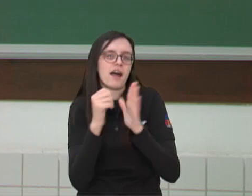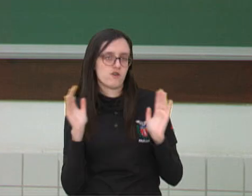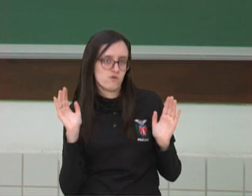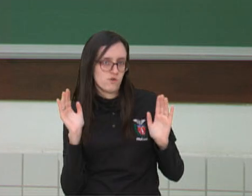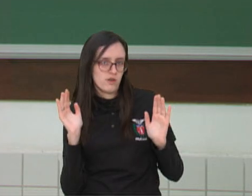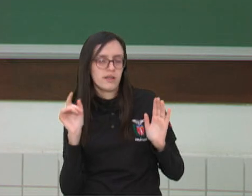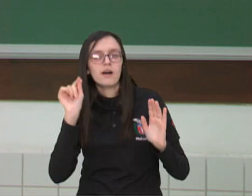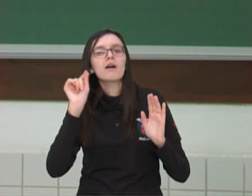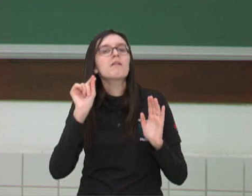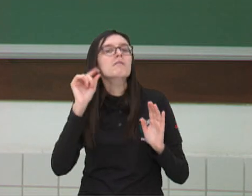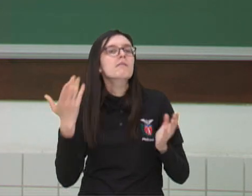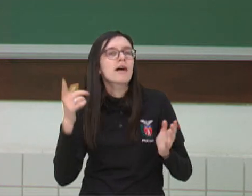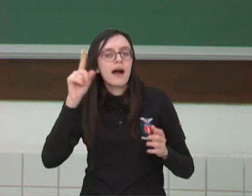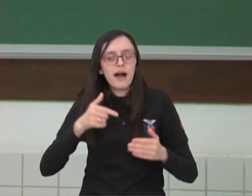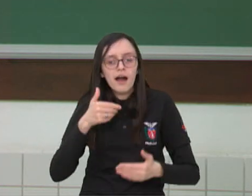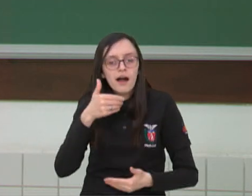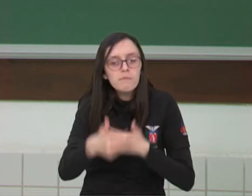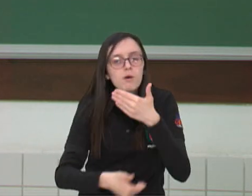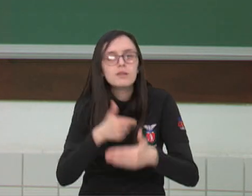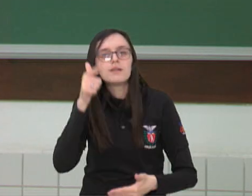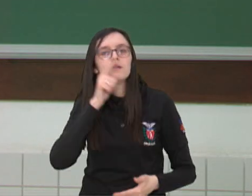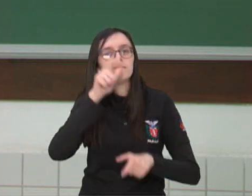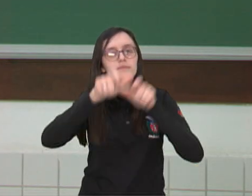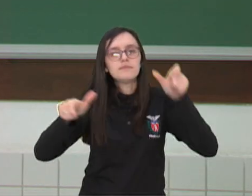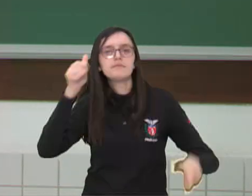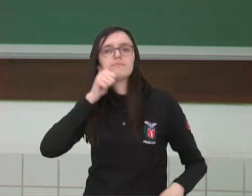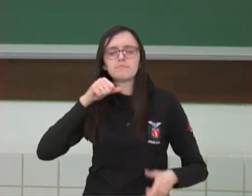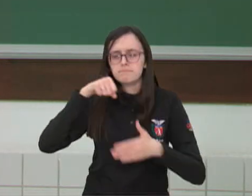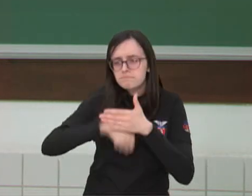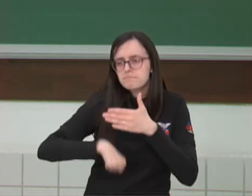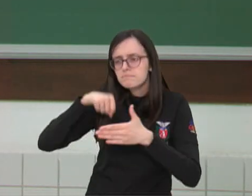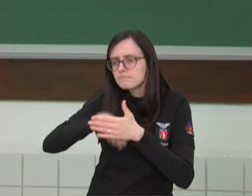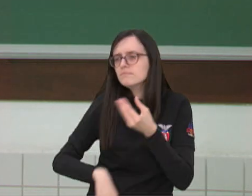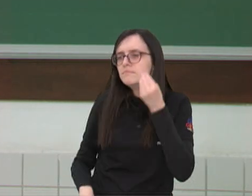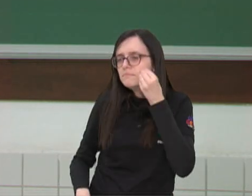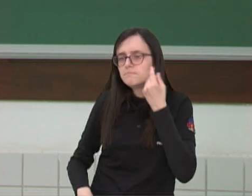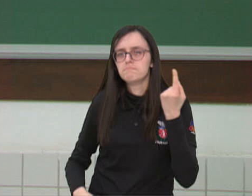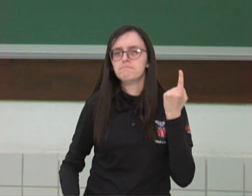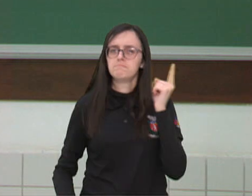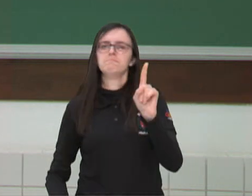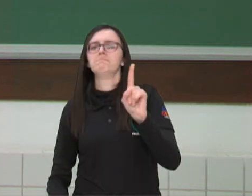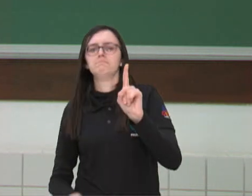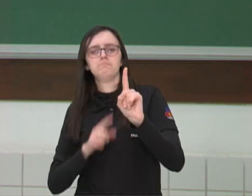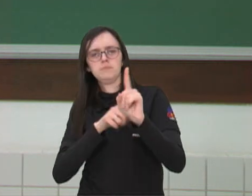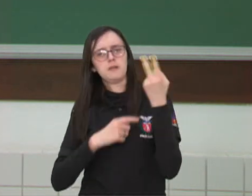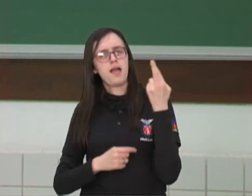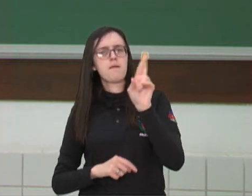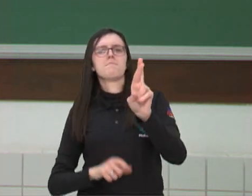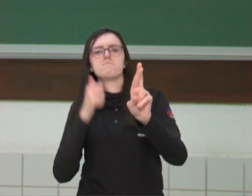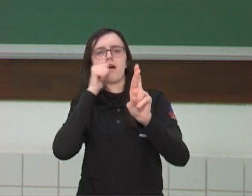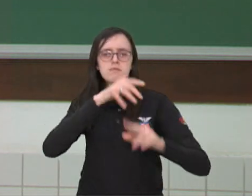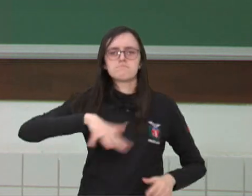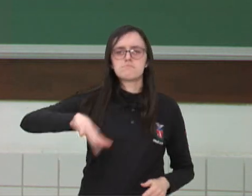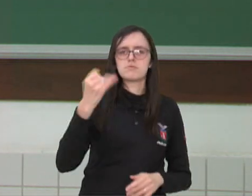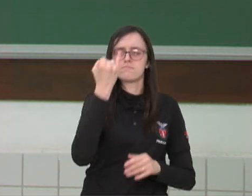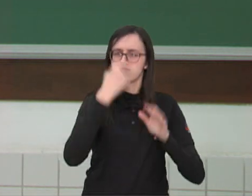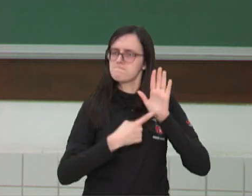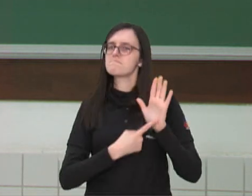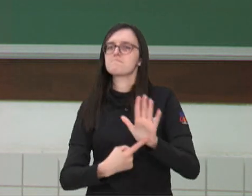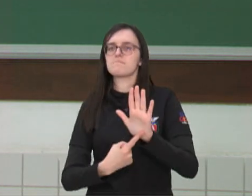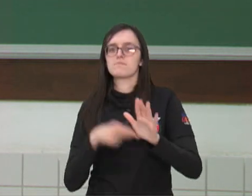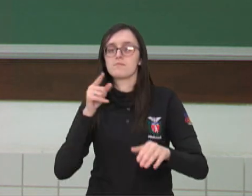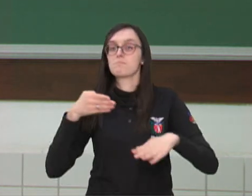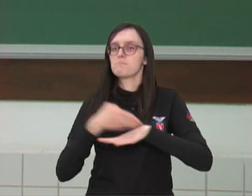entre aspas, nesse processo das mulheres por busca por protagonismo. Então, as guerras têm uma